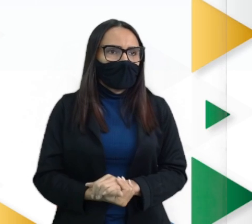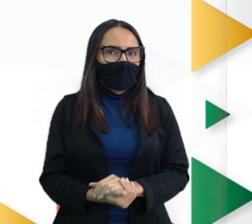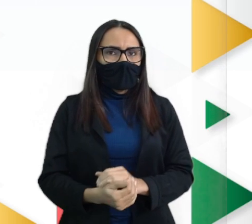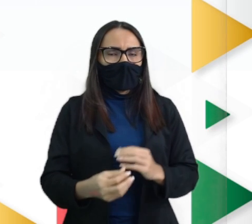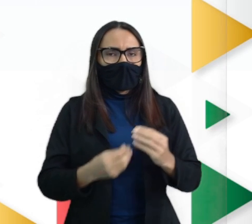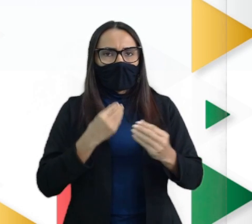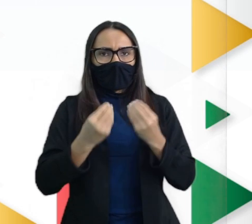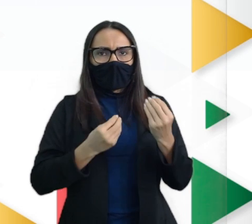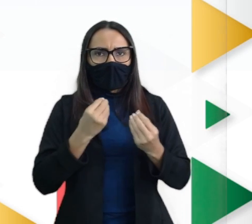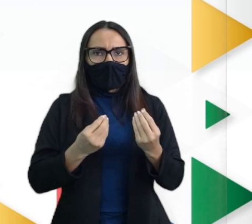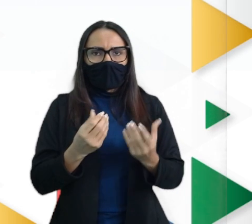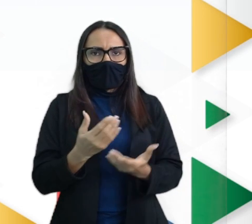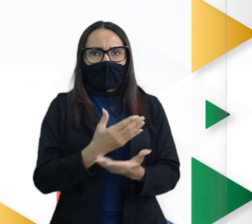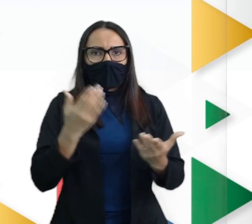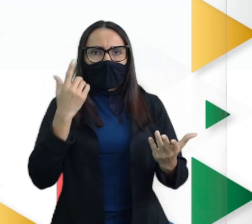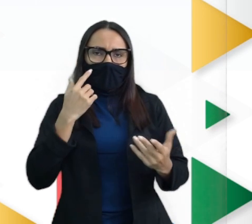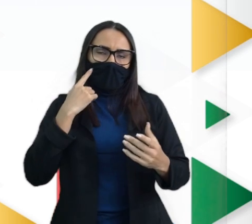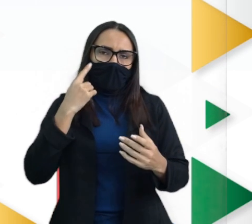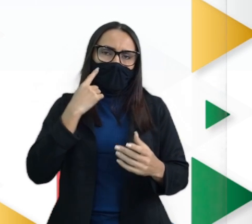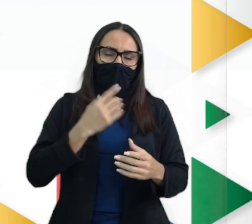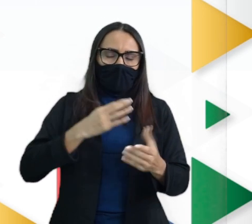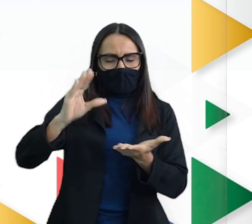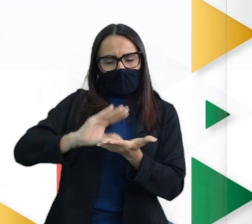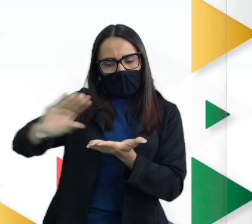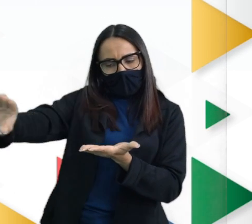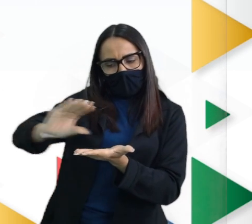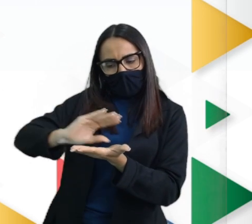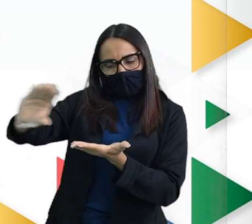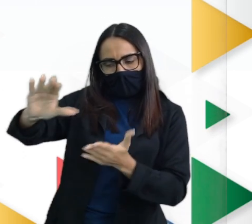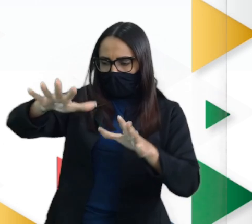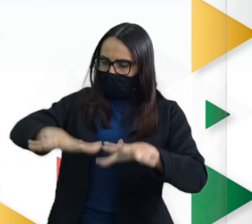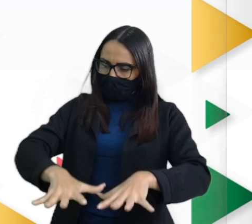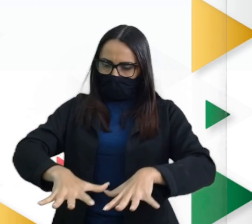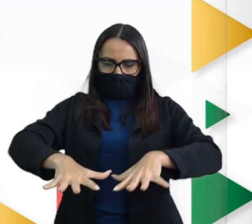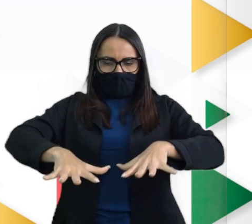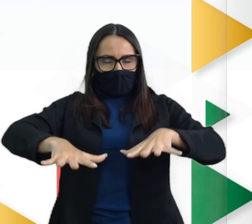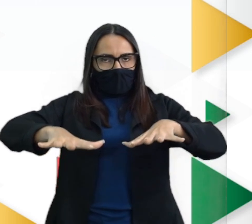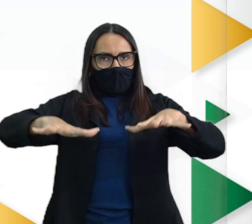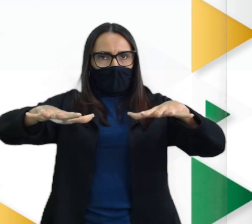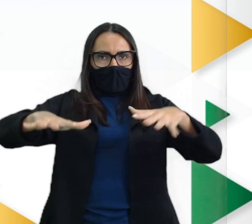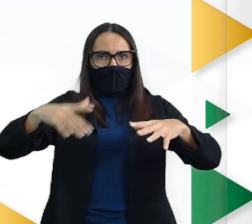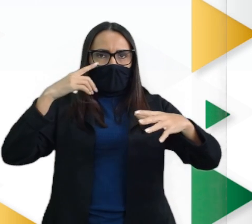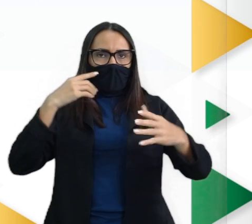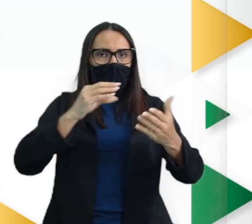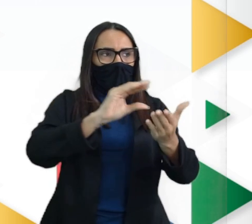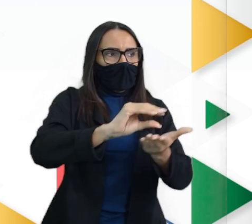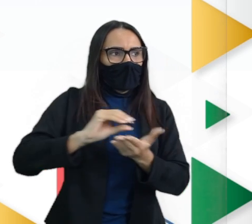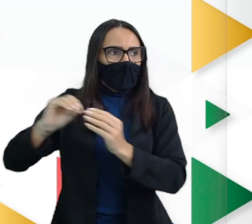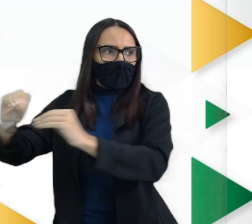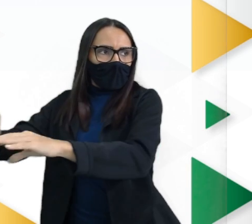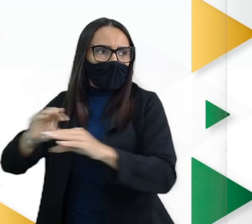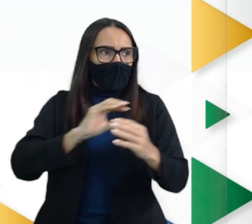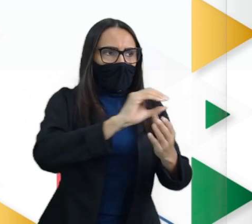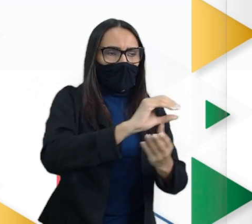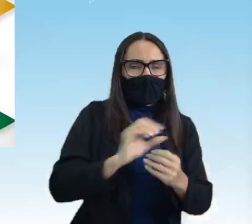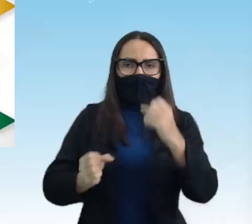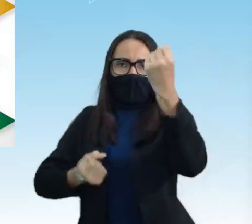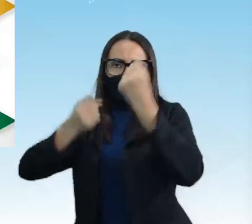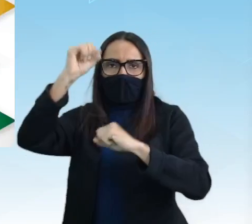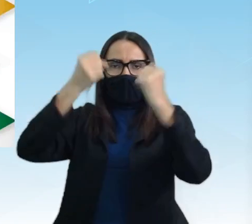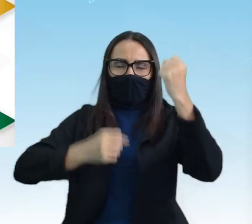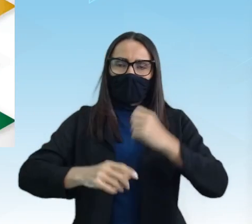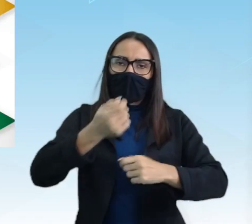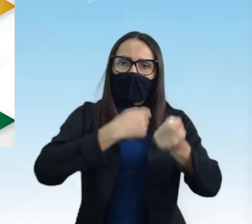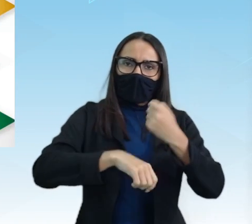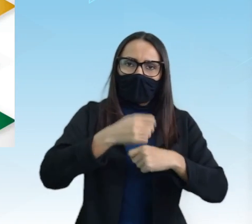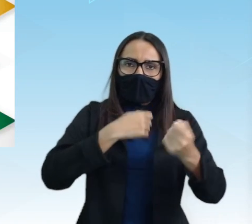colocando no trator de abastecer, de encher, para depois transportar para as indústrias e